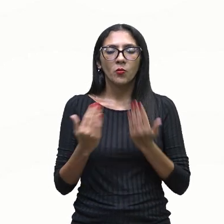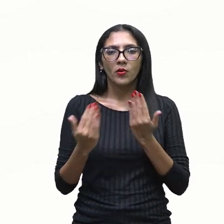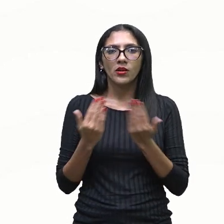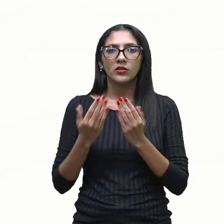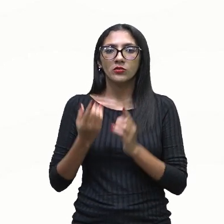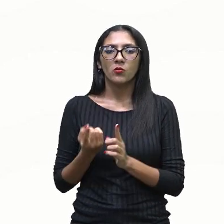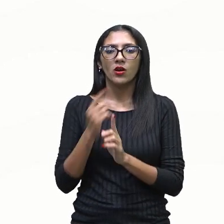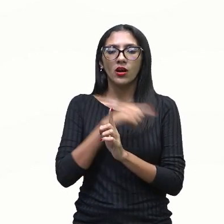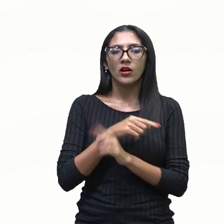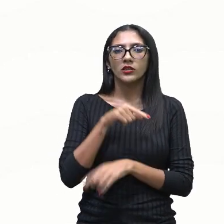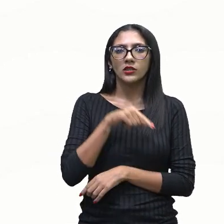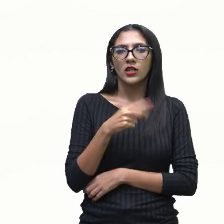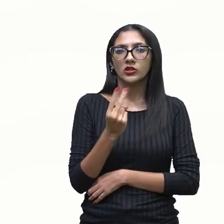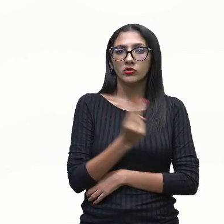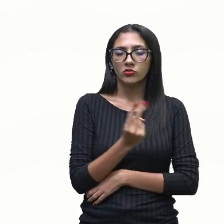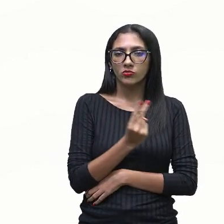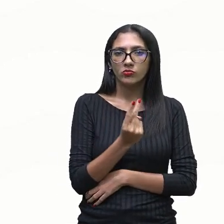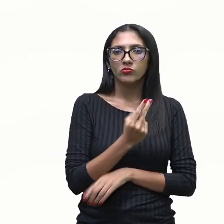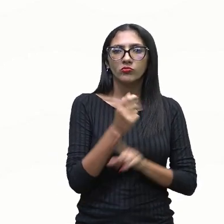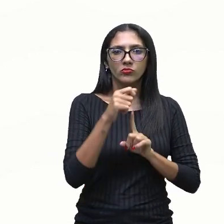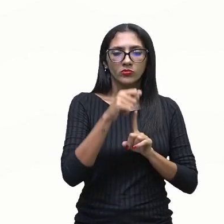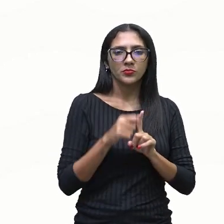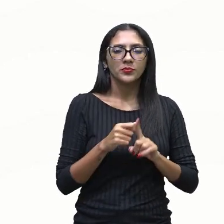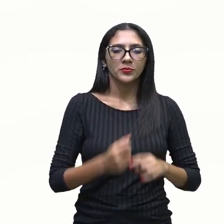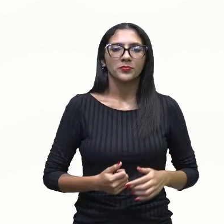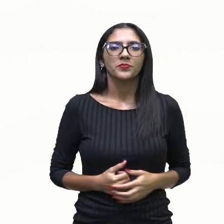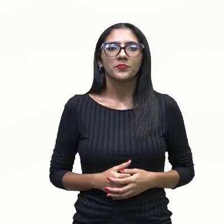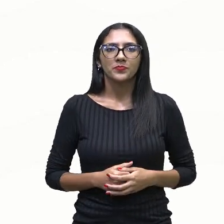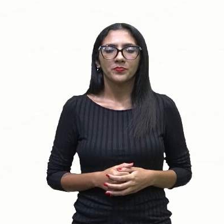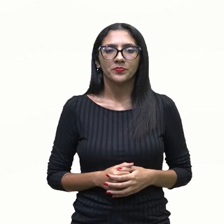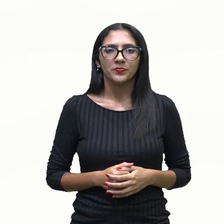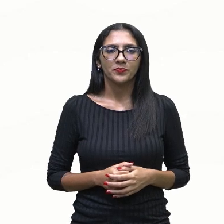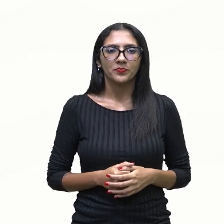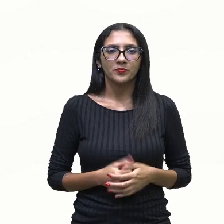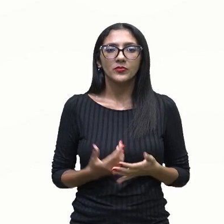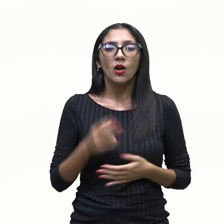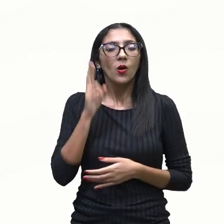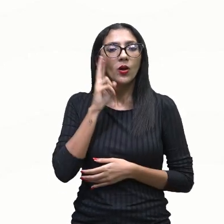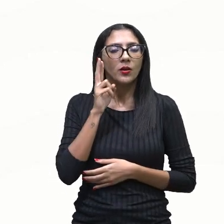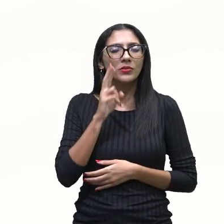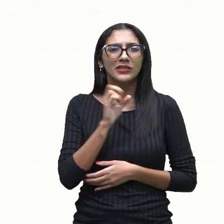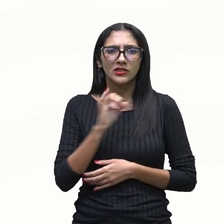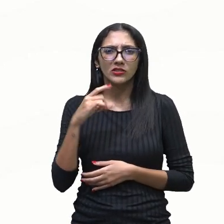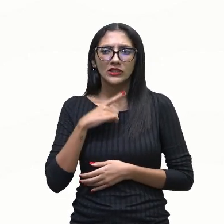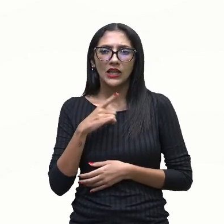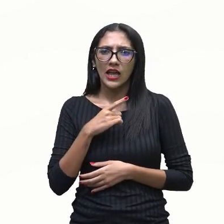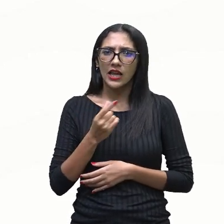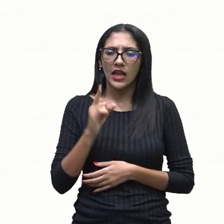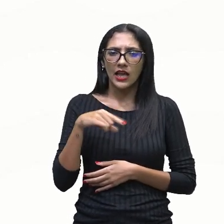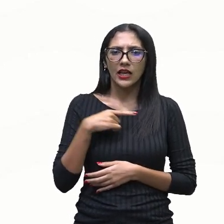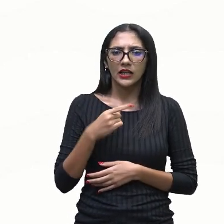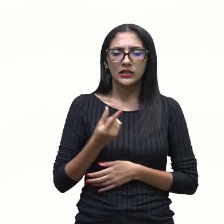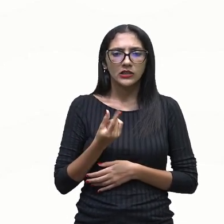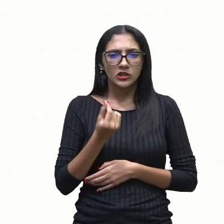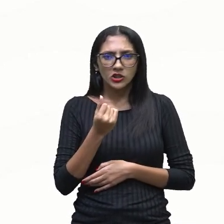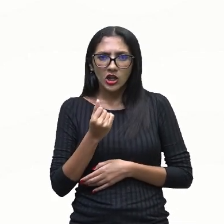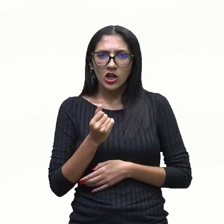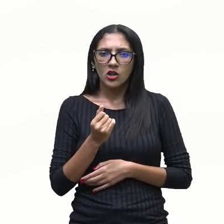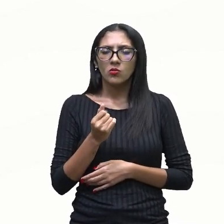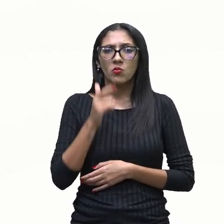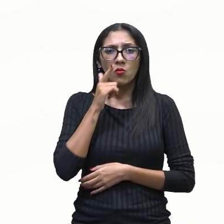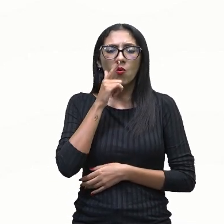tá? E não se esqueçam que, por mais que você tenha esse saldo, por mais que você